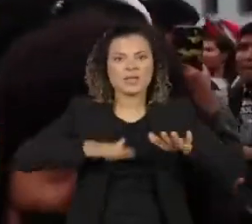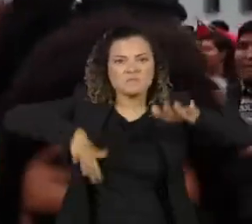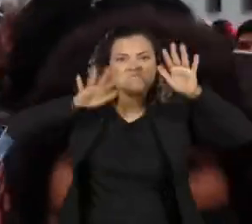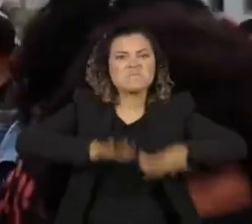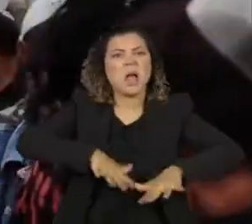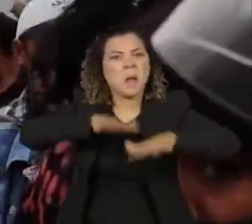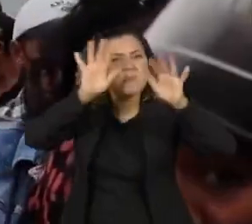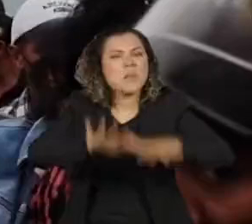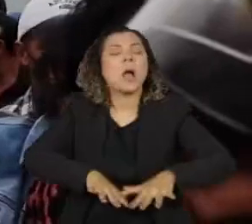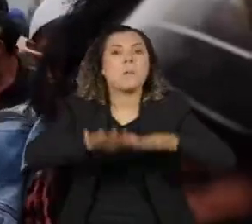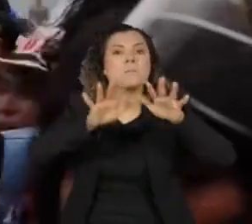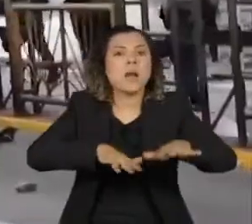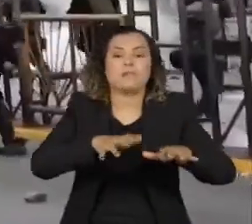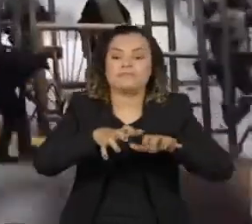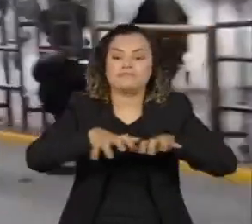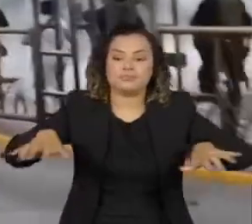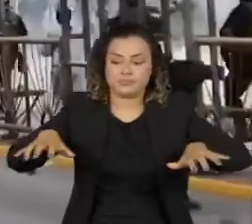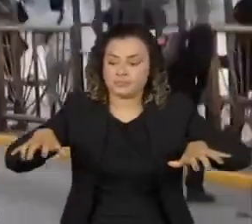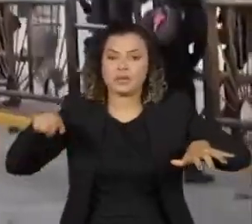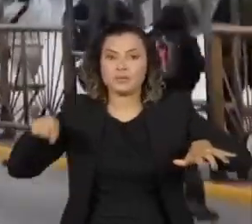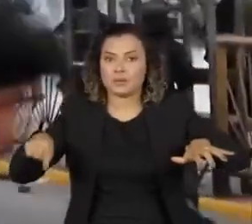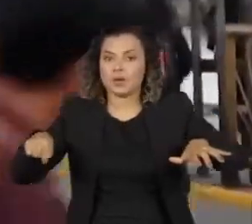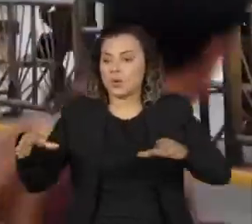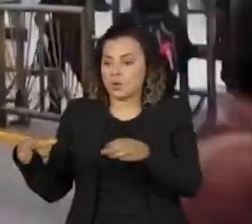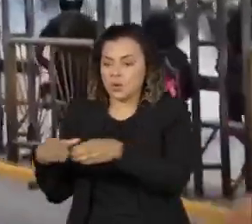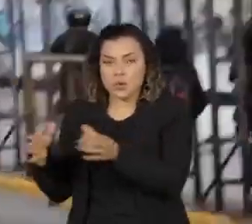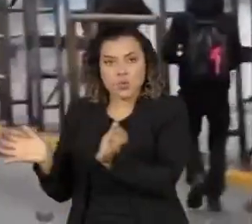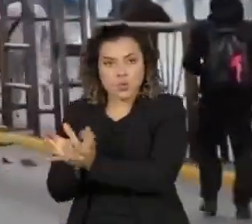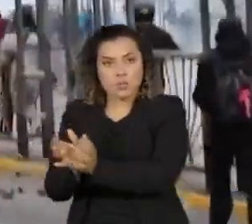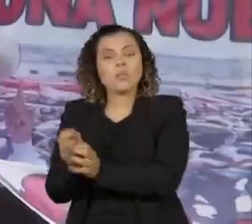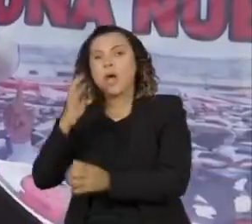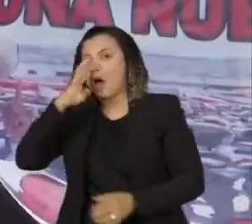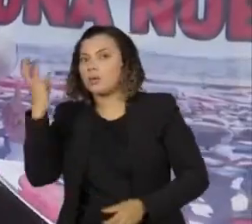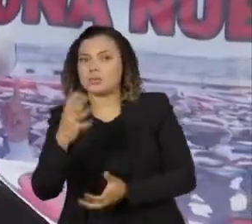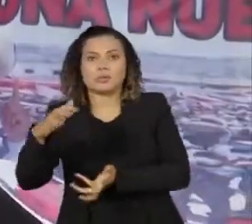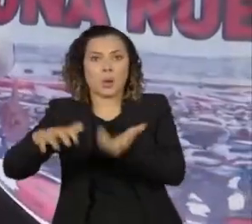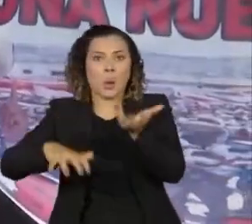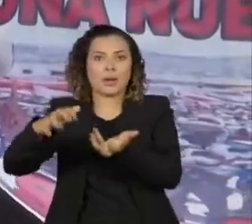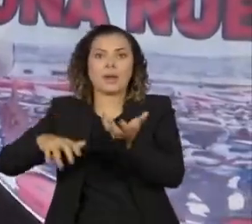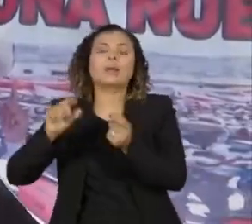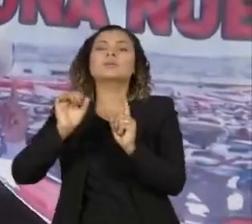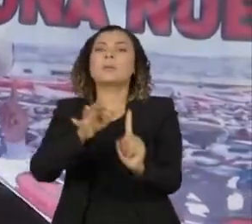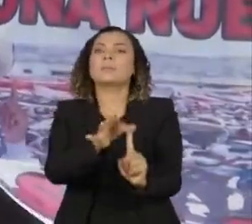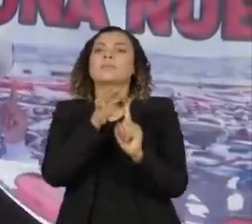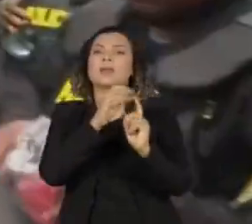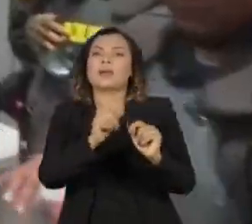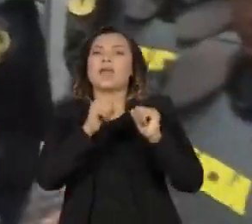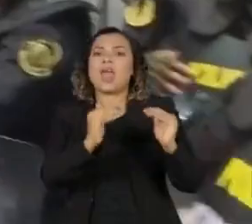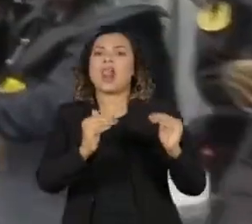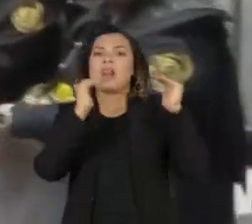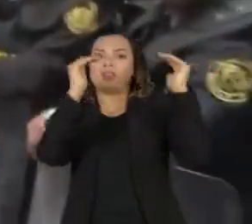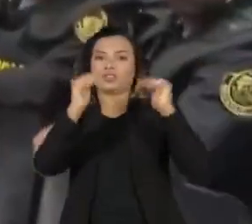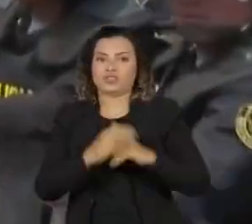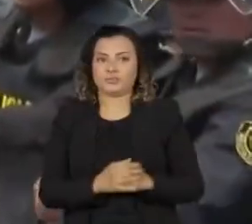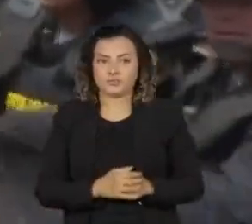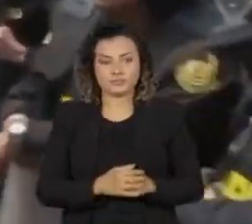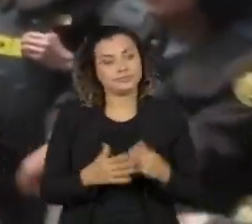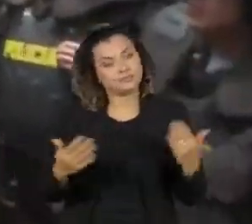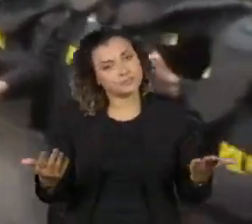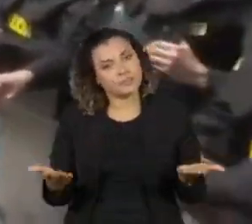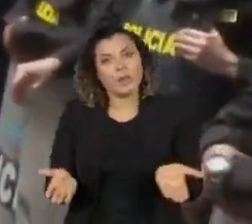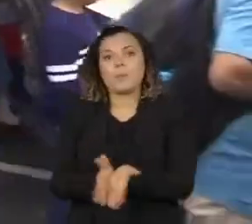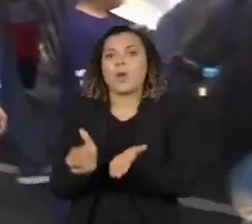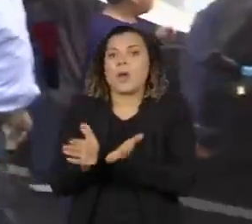manifestantes estão divididos parte da população acusa o congresso de privilegiar a elite em detrimento